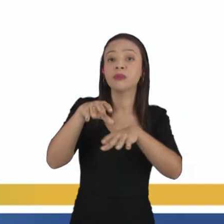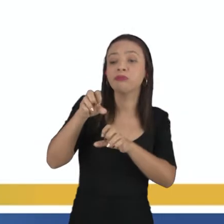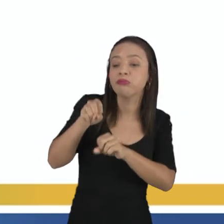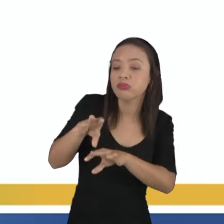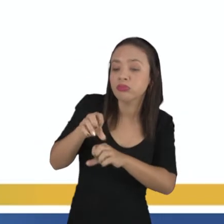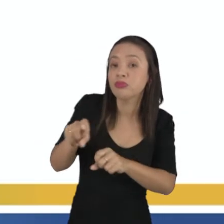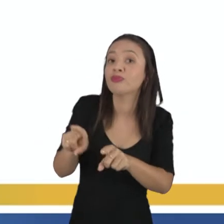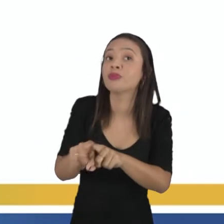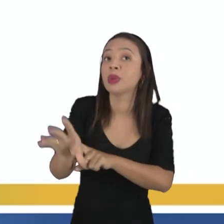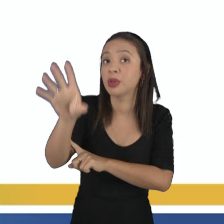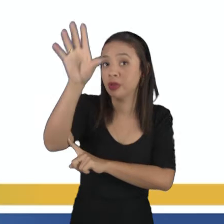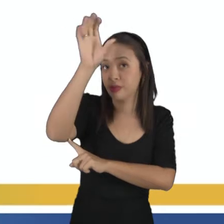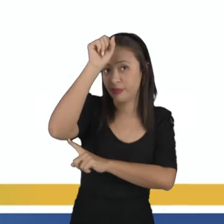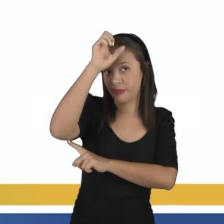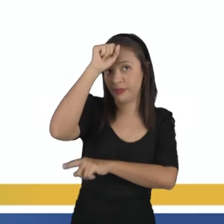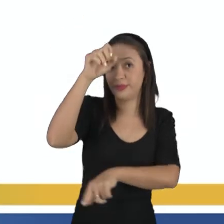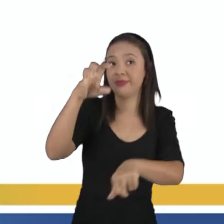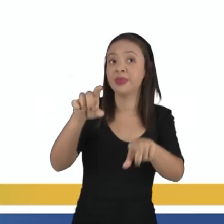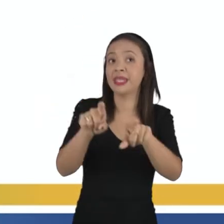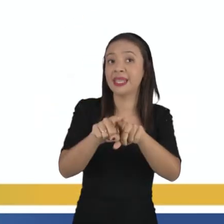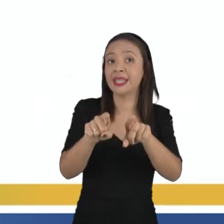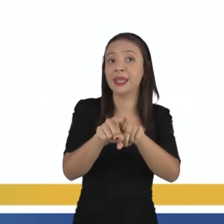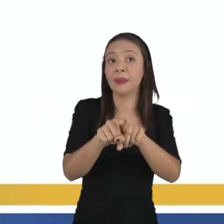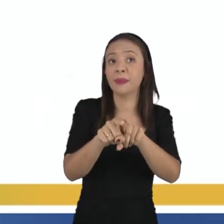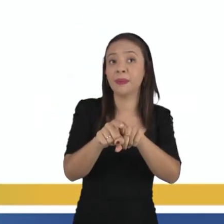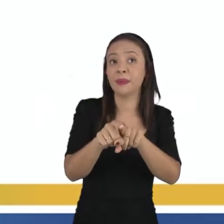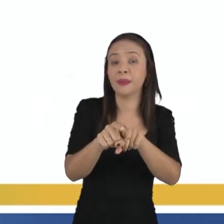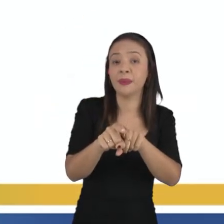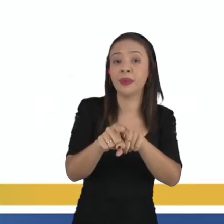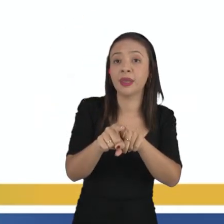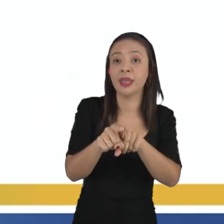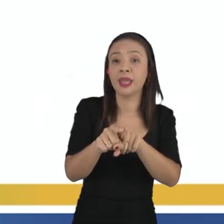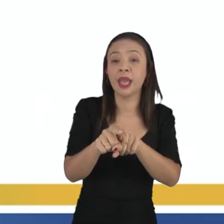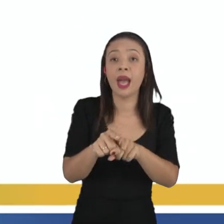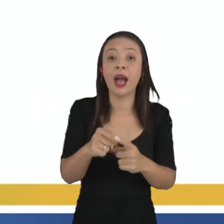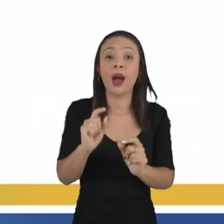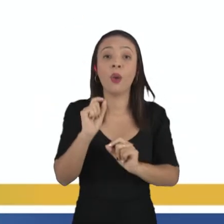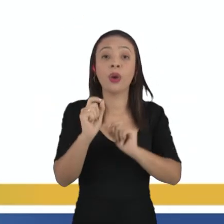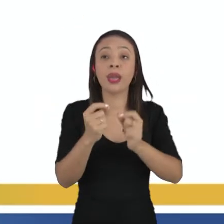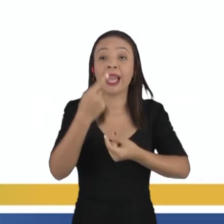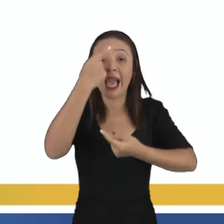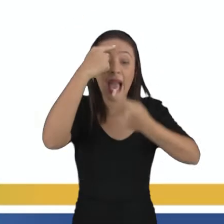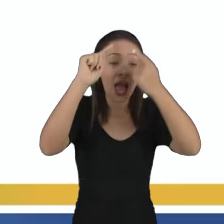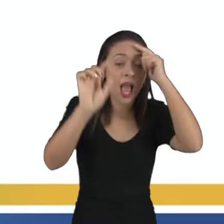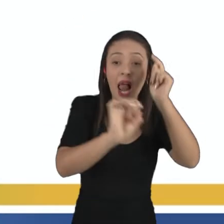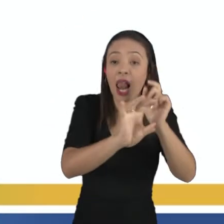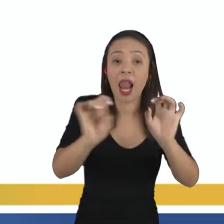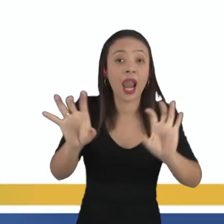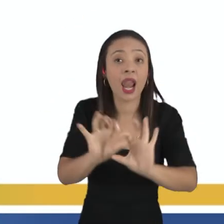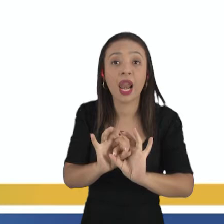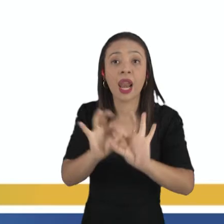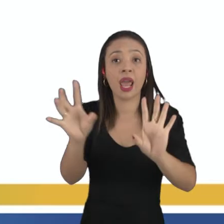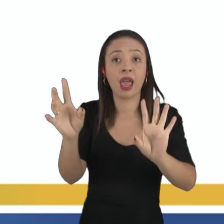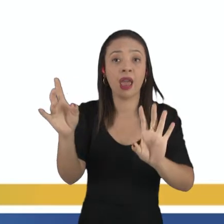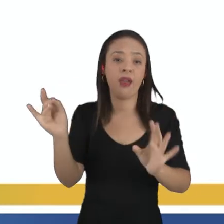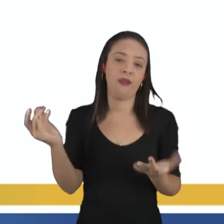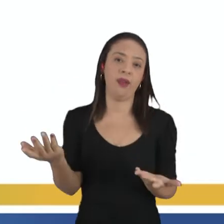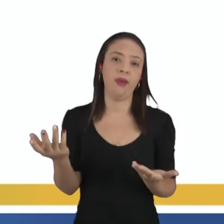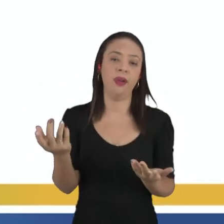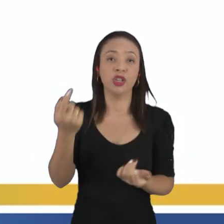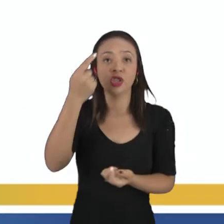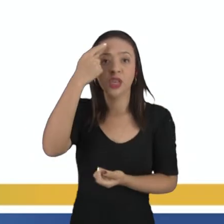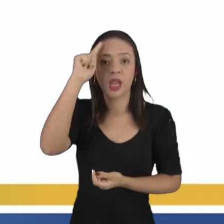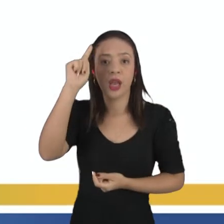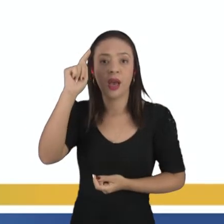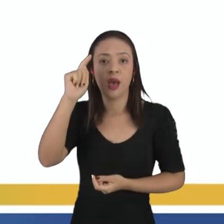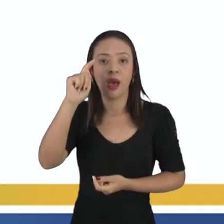e aprender, e a singularidade da criação artística de cada um, mais do que os modos